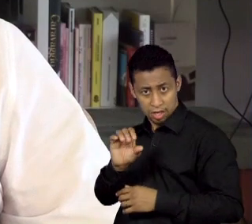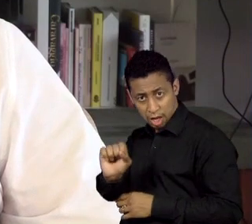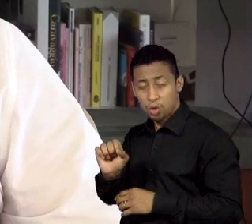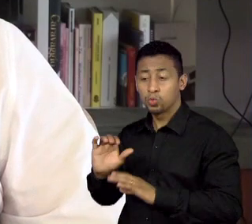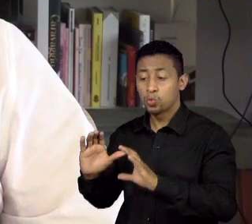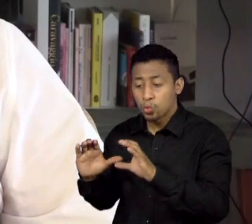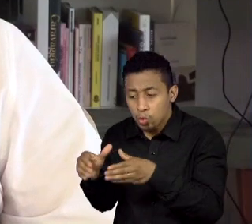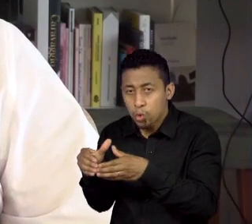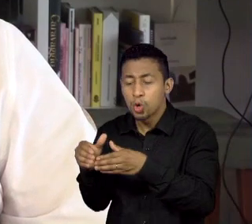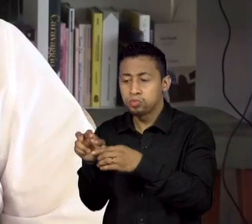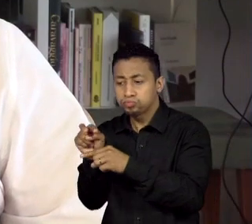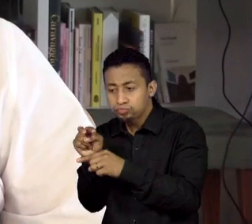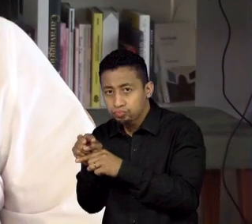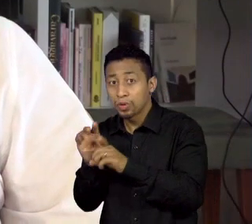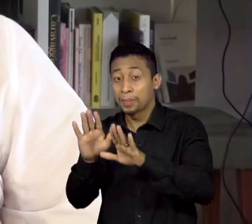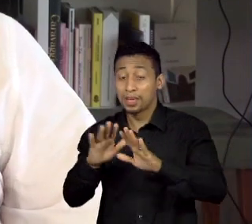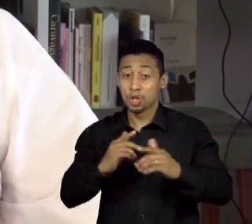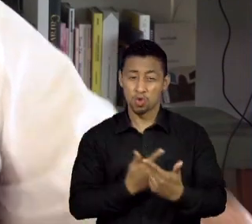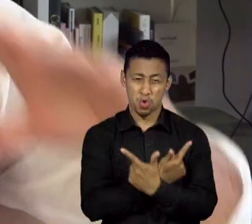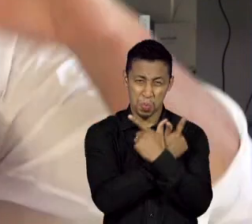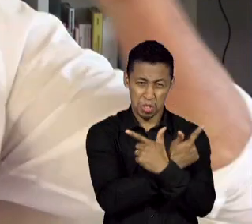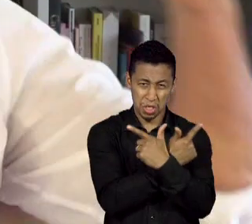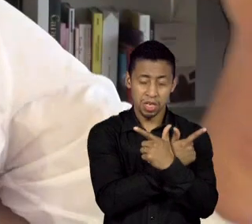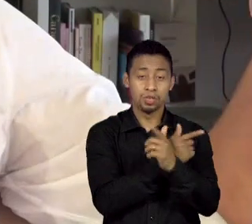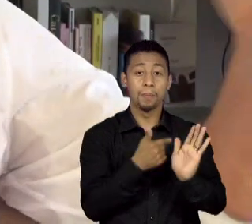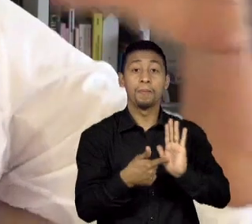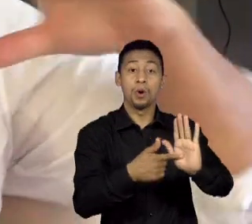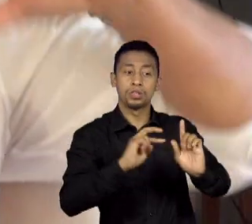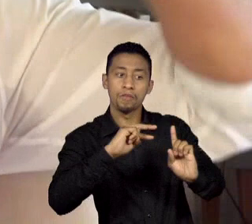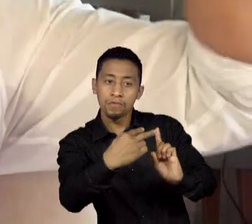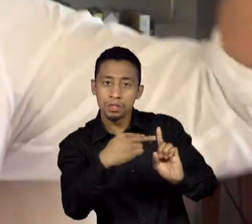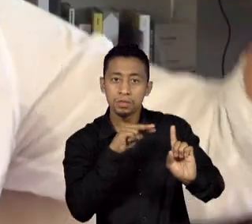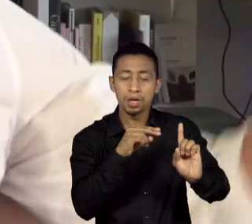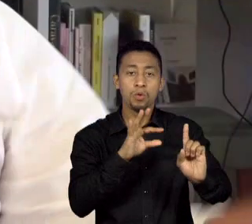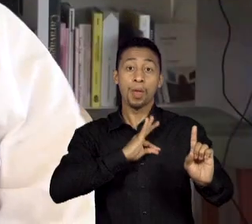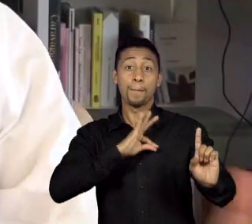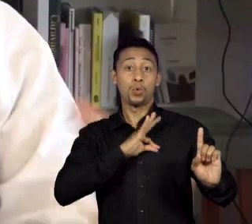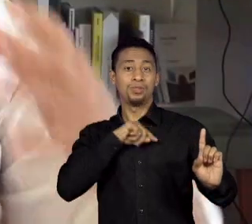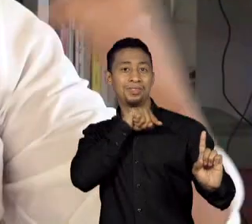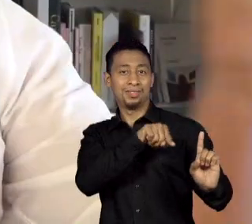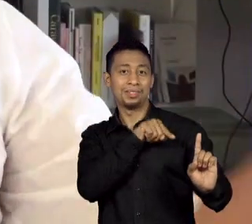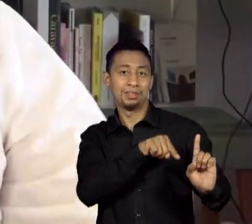um ponto de vista da polícia. Como fazer uma história que tivesse